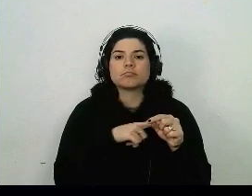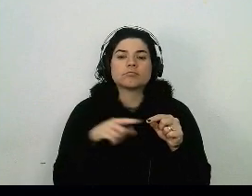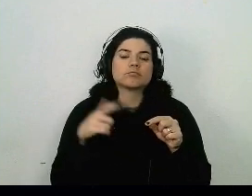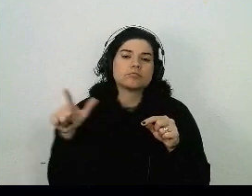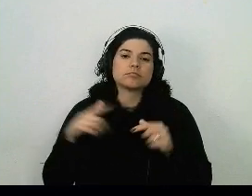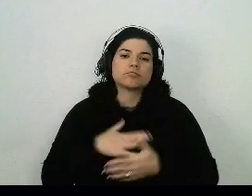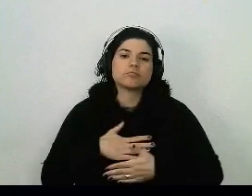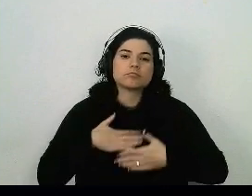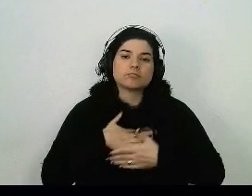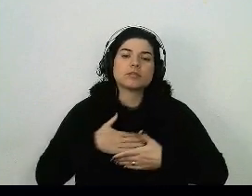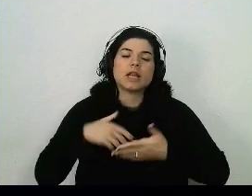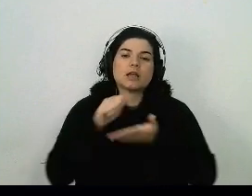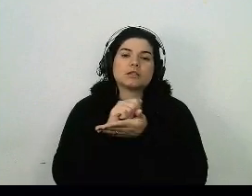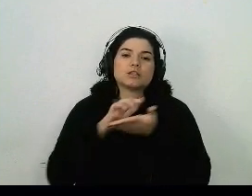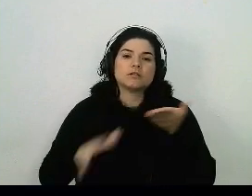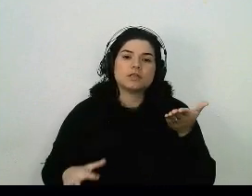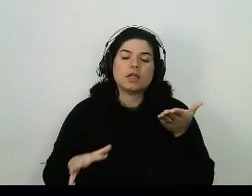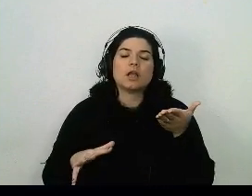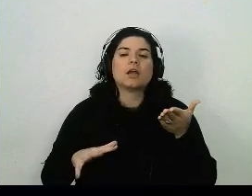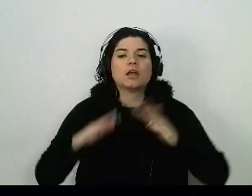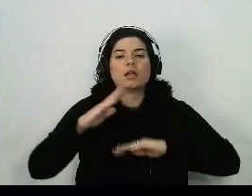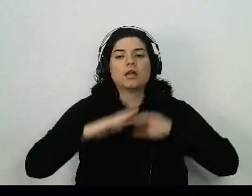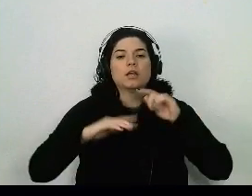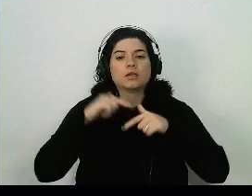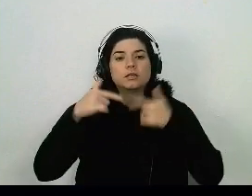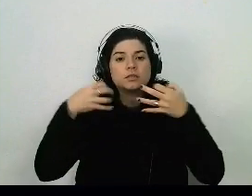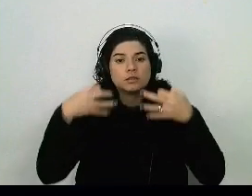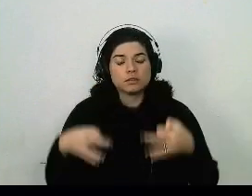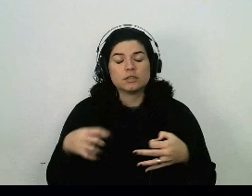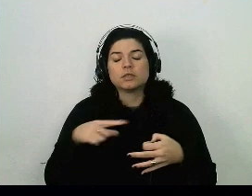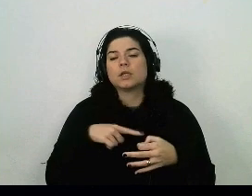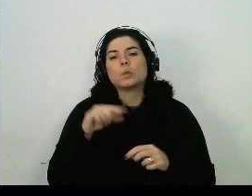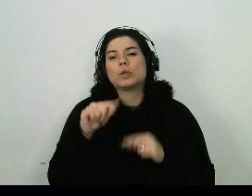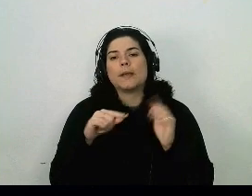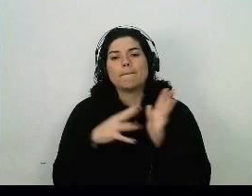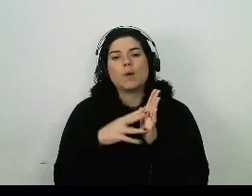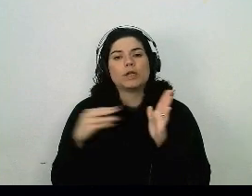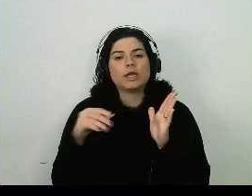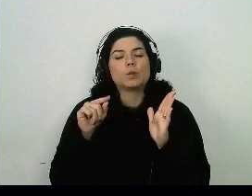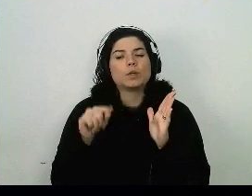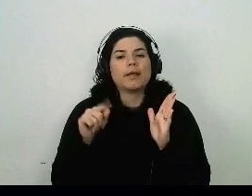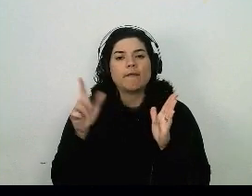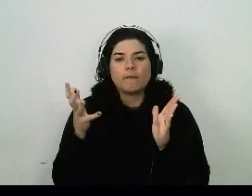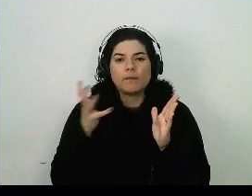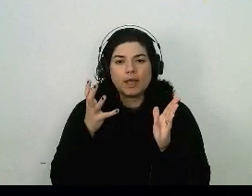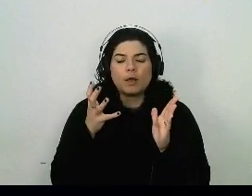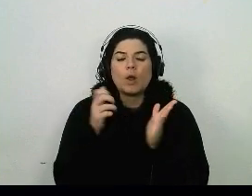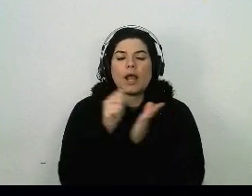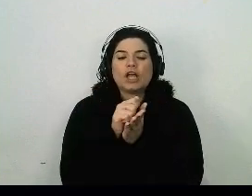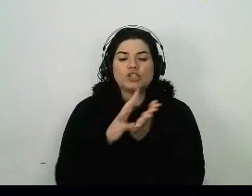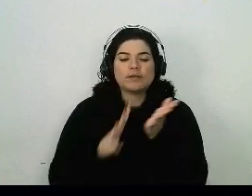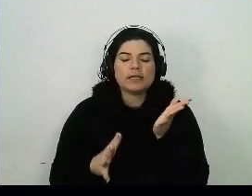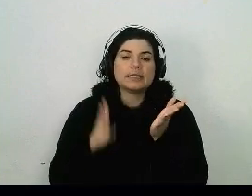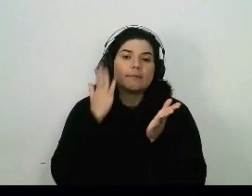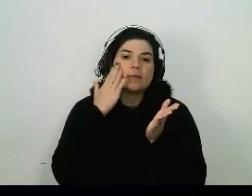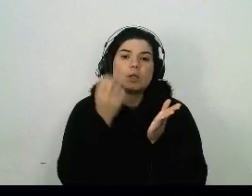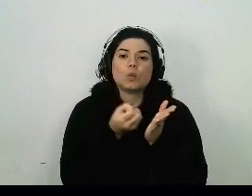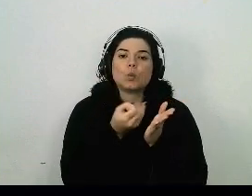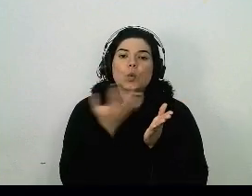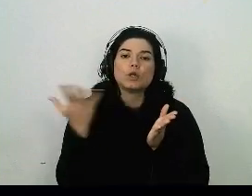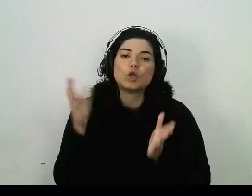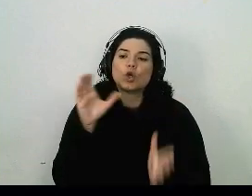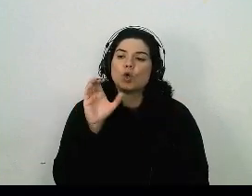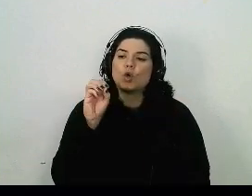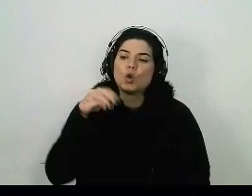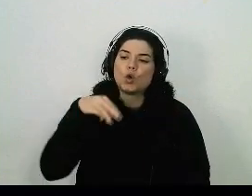fluxo e aqui para esse modelo eu tô escolhendo medir no caso de atividade número de convite porque por